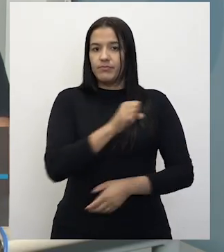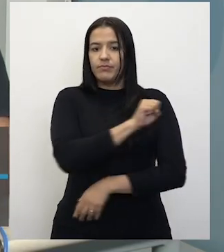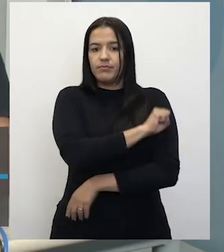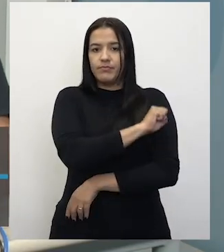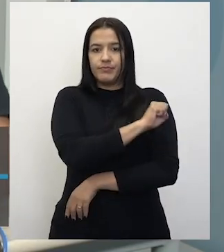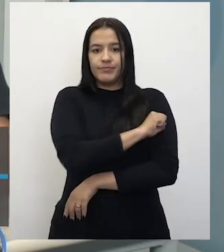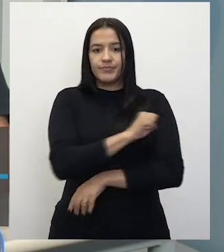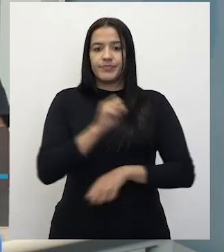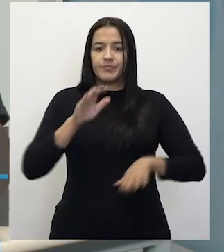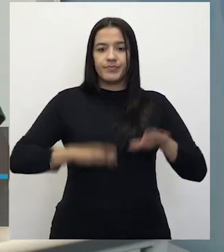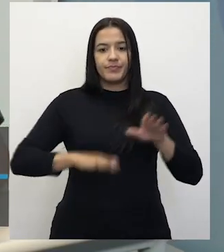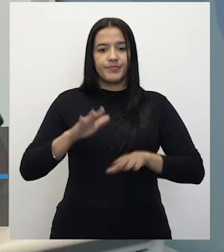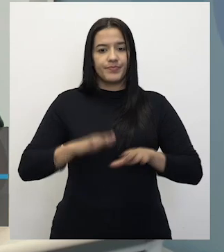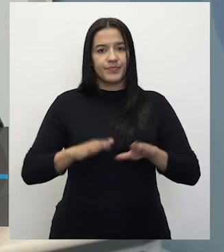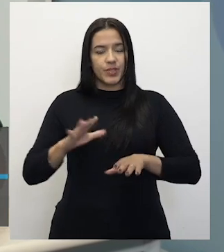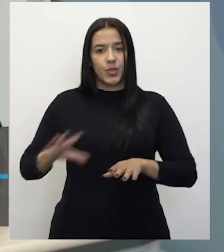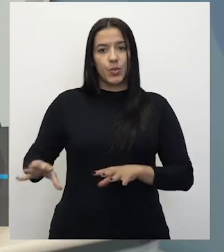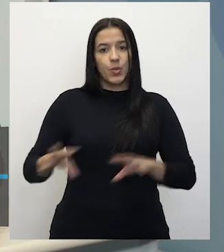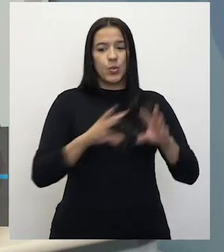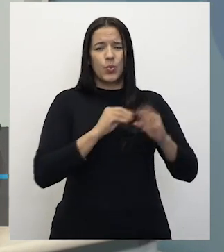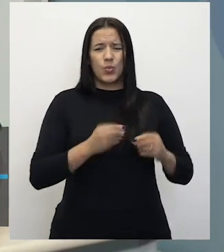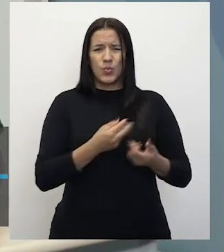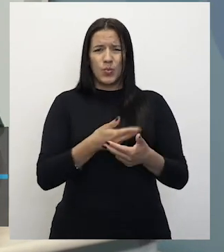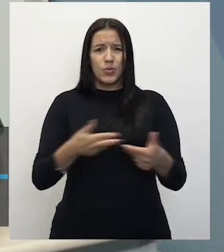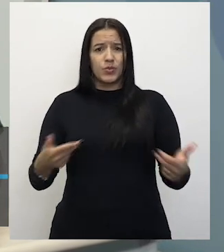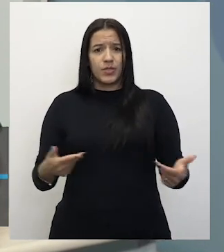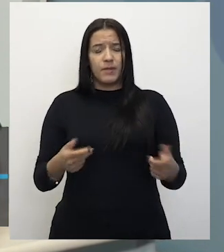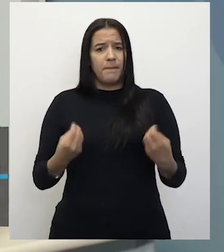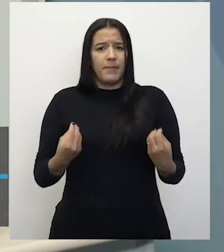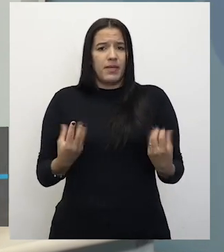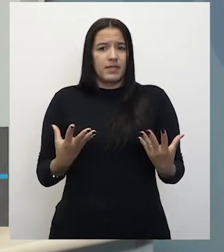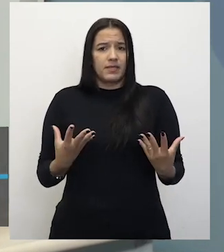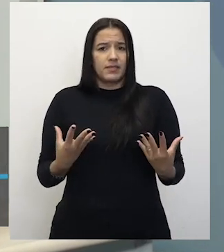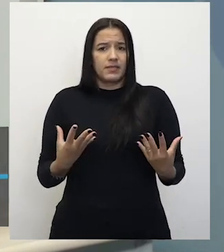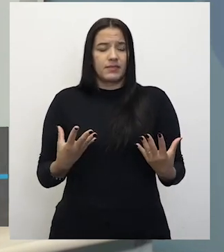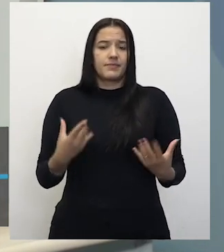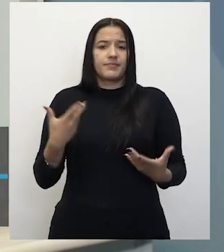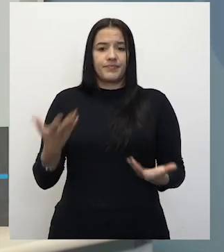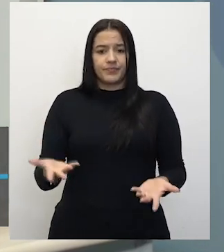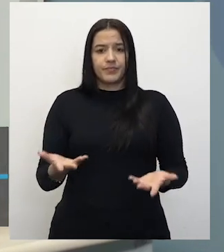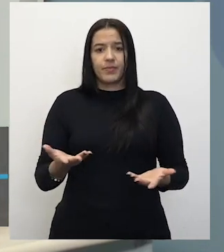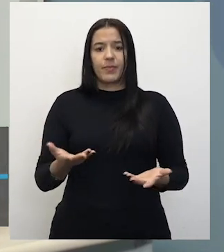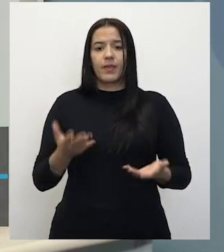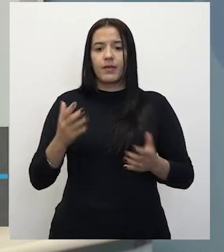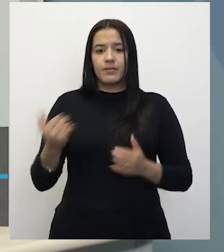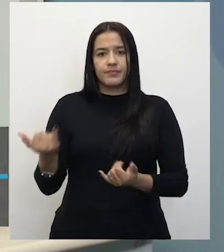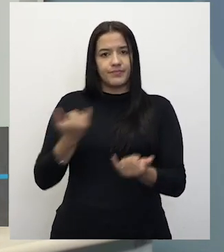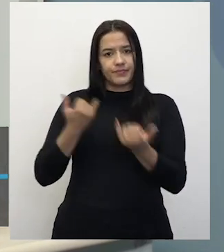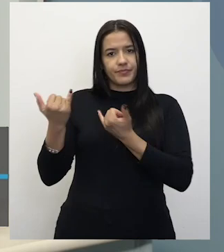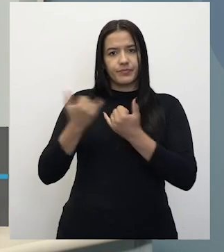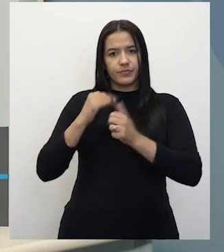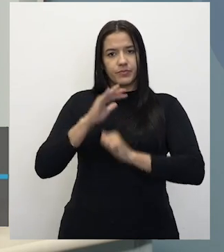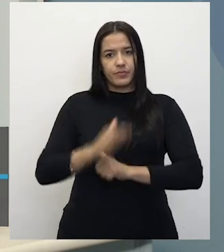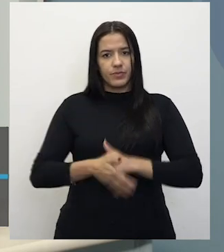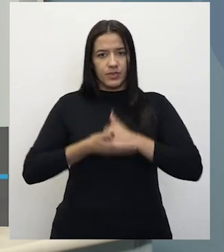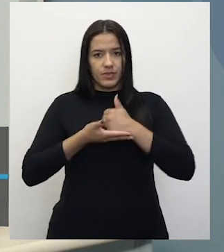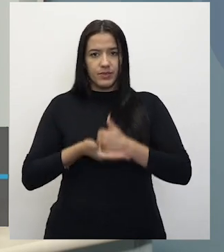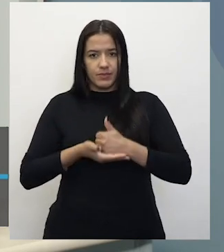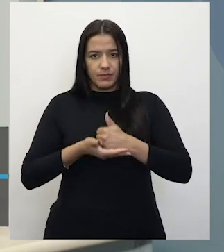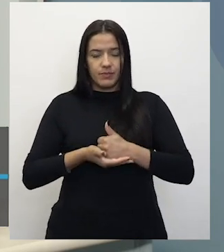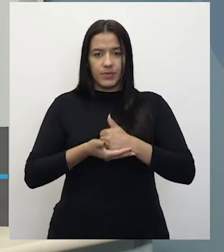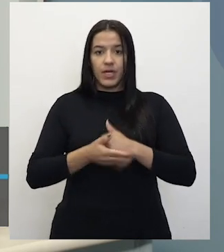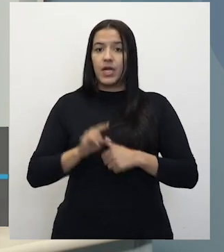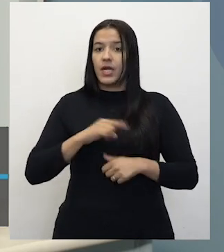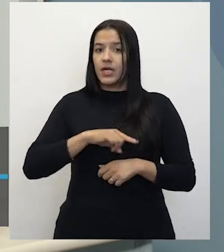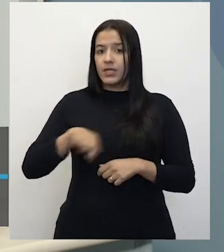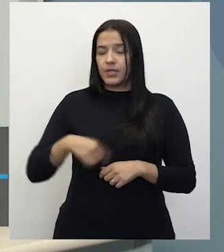consegue medir o porquê que eu estou fazendo tudo aquilo, não é? E quando a gente fala do indicador de sustentabilidade,